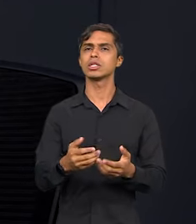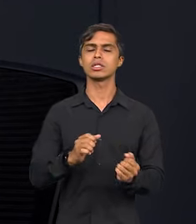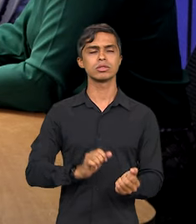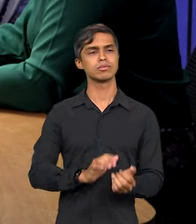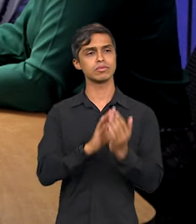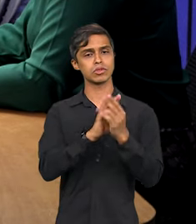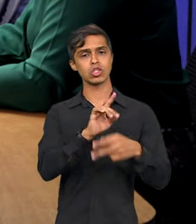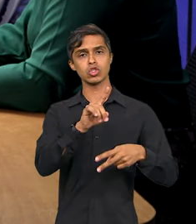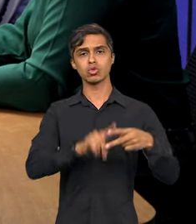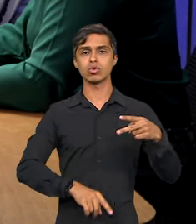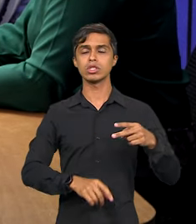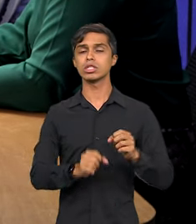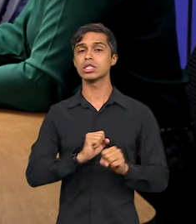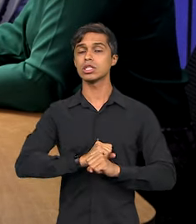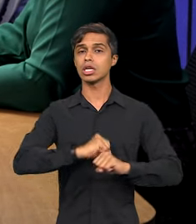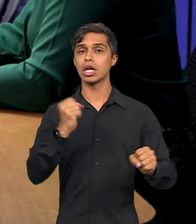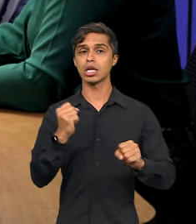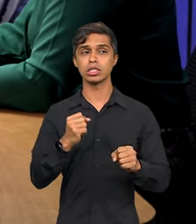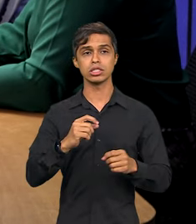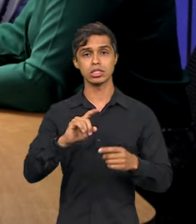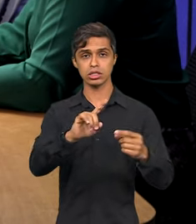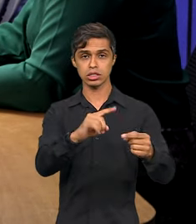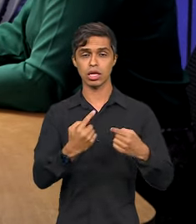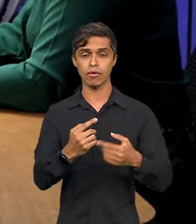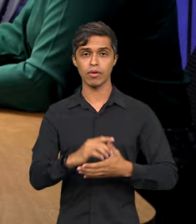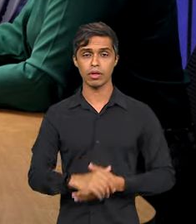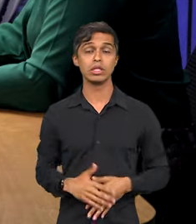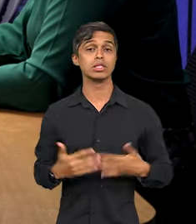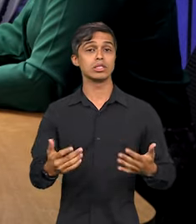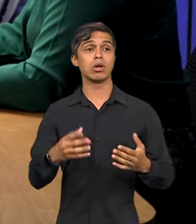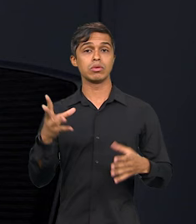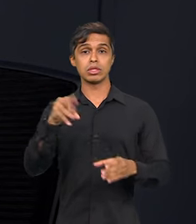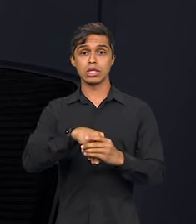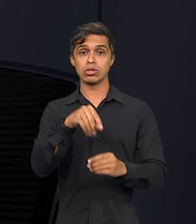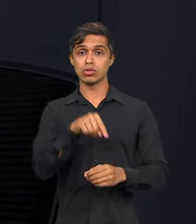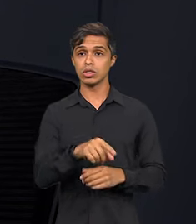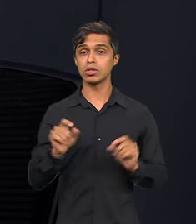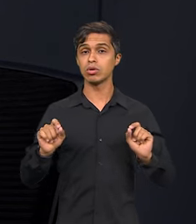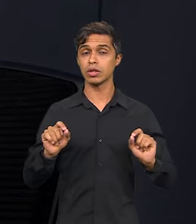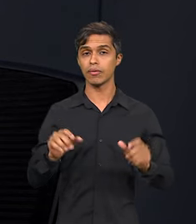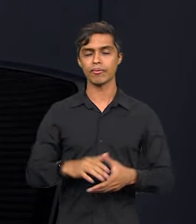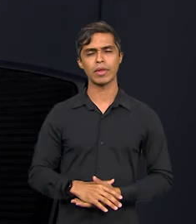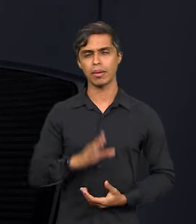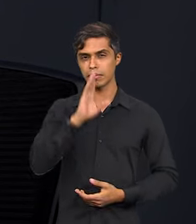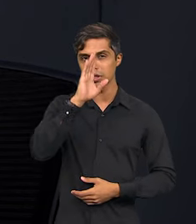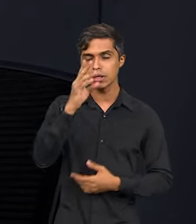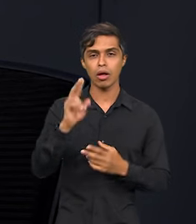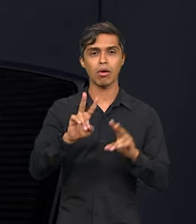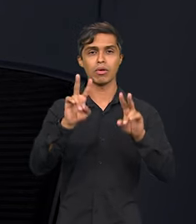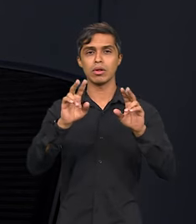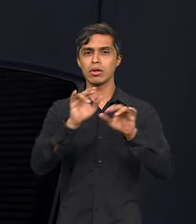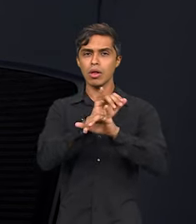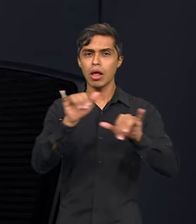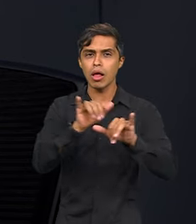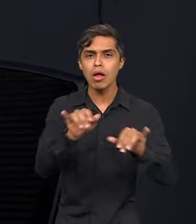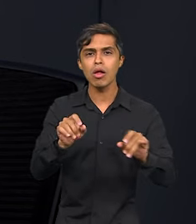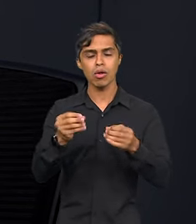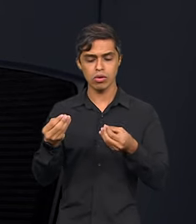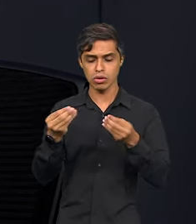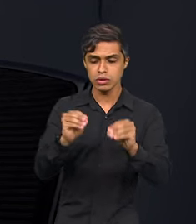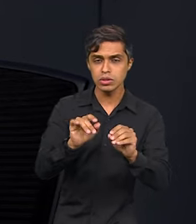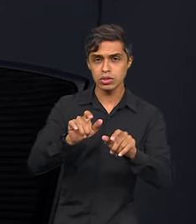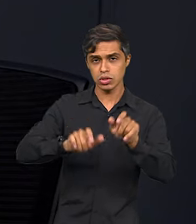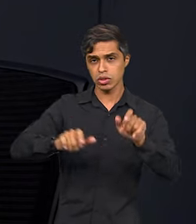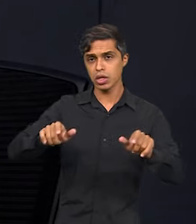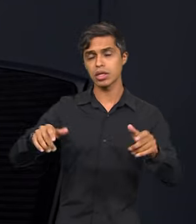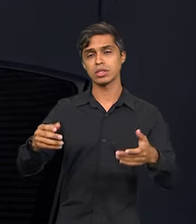essas duas grandes esses dois grandes desafios né e dentro disso a a principal mensagem que que foi construída